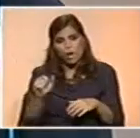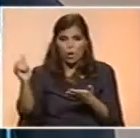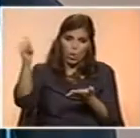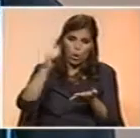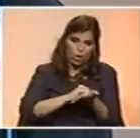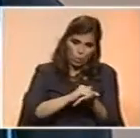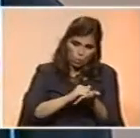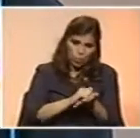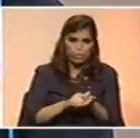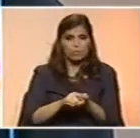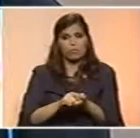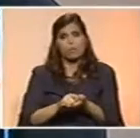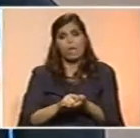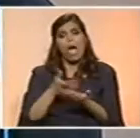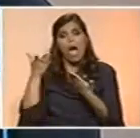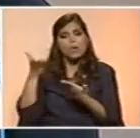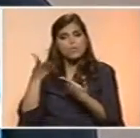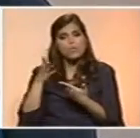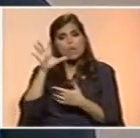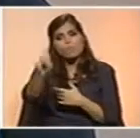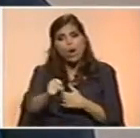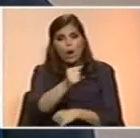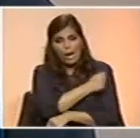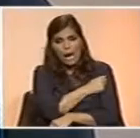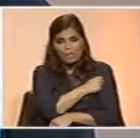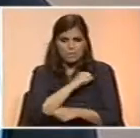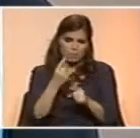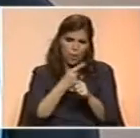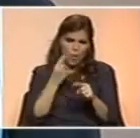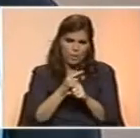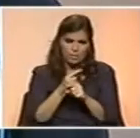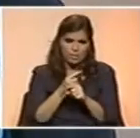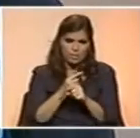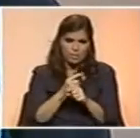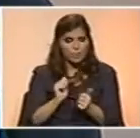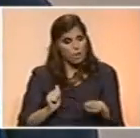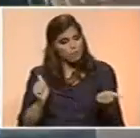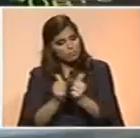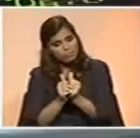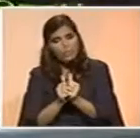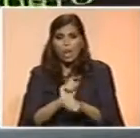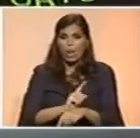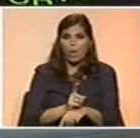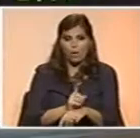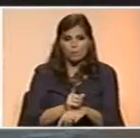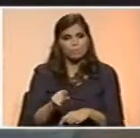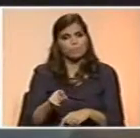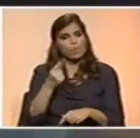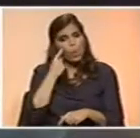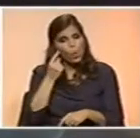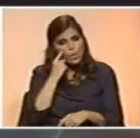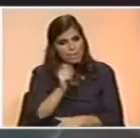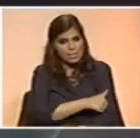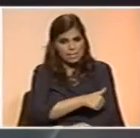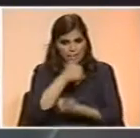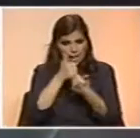aeroporto, ajudar a encontrar a casa, que são sempre aqueles passos mais importantes do início. Portanto, arranja logo um companheiro mal chega, para que conhece a cidade e